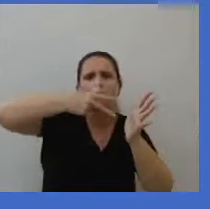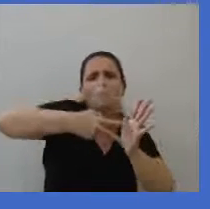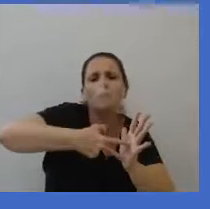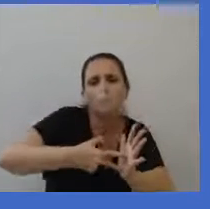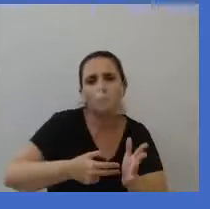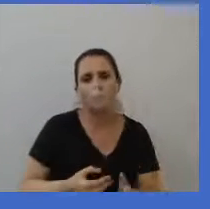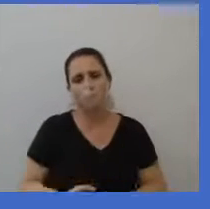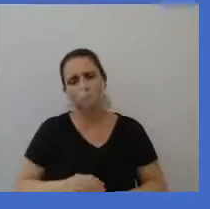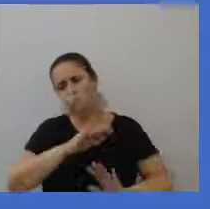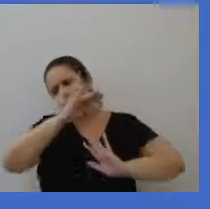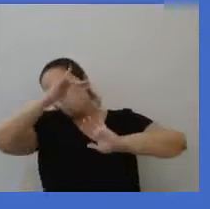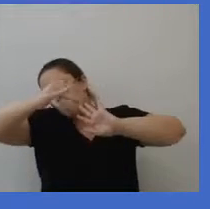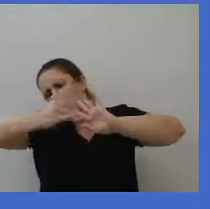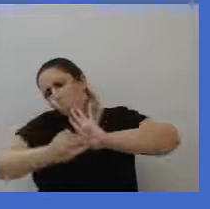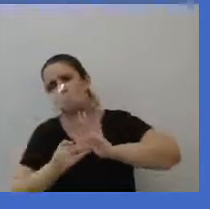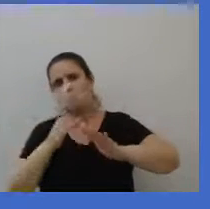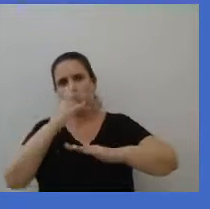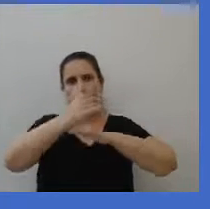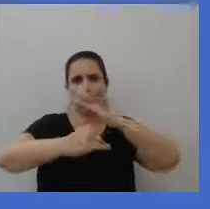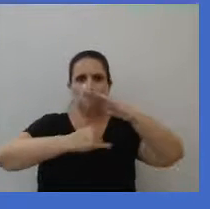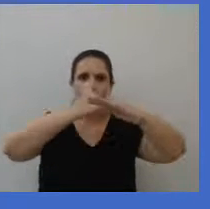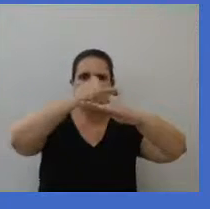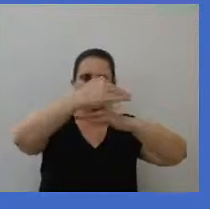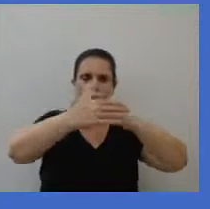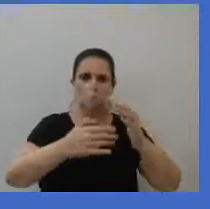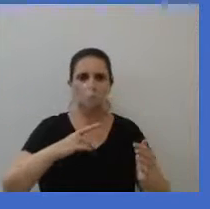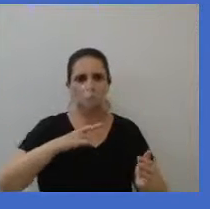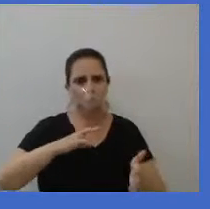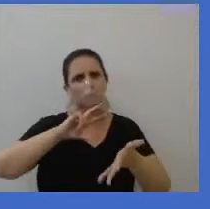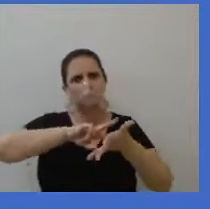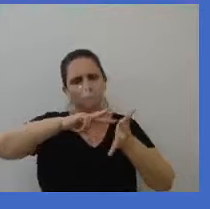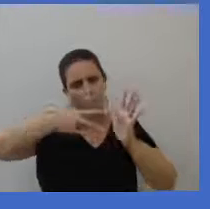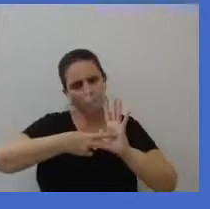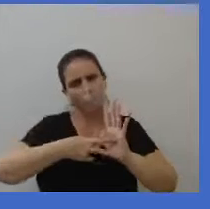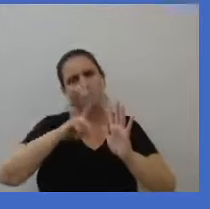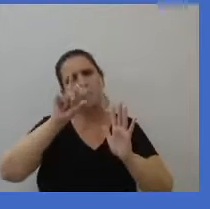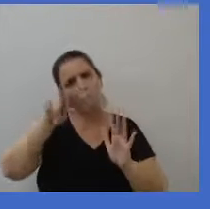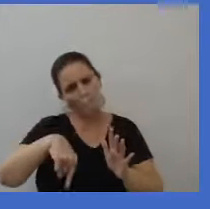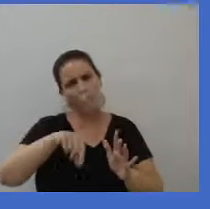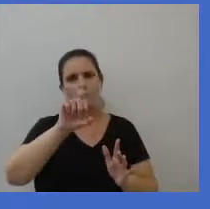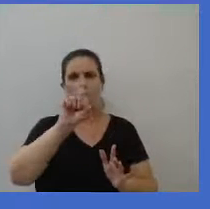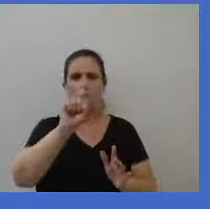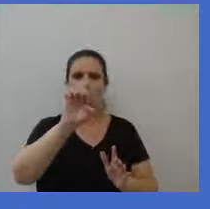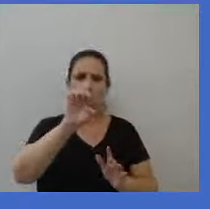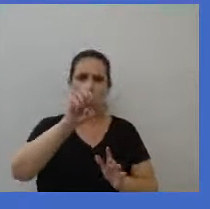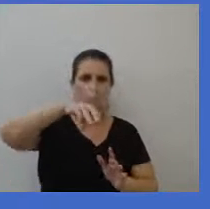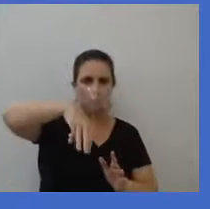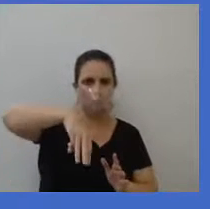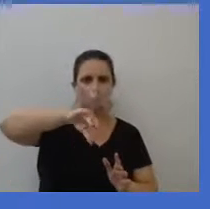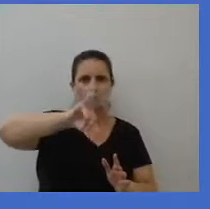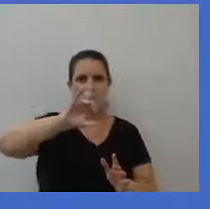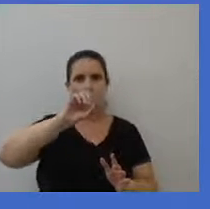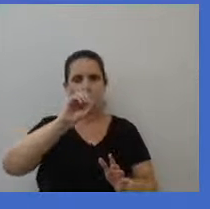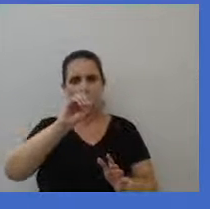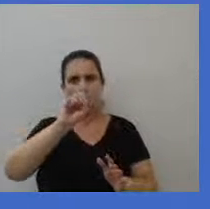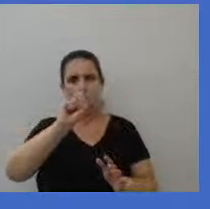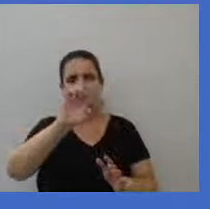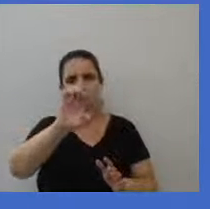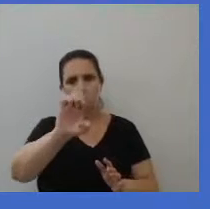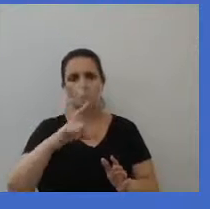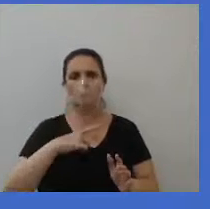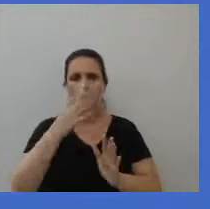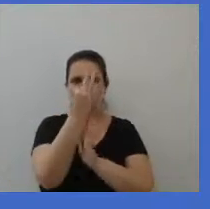completamente desmatada. A gente sabe que as florestas são desmatadas, mas uma floresta ser totalmente desmatada é